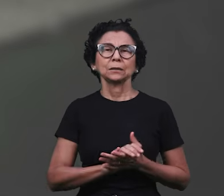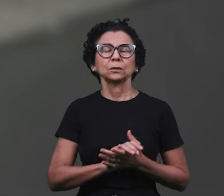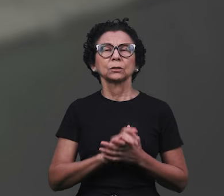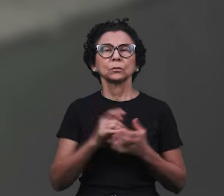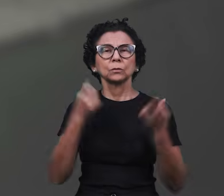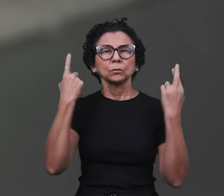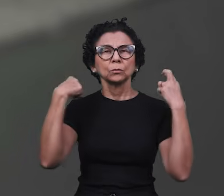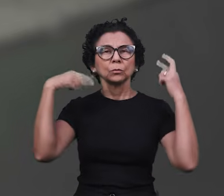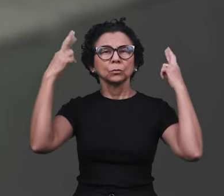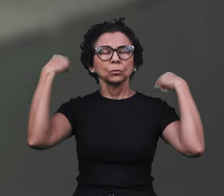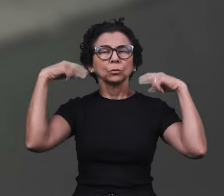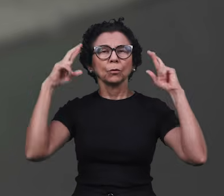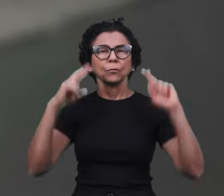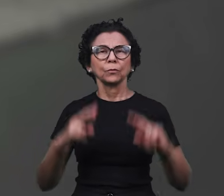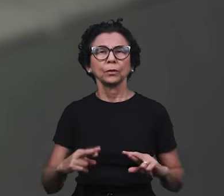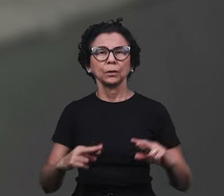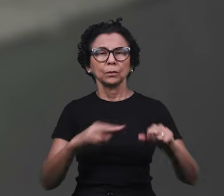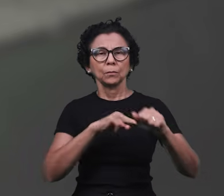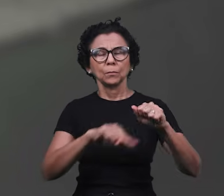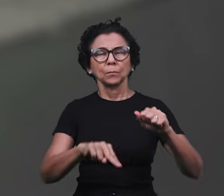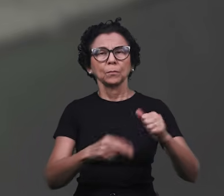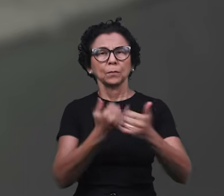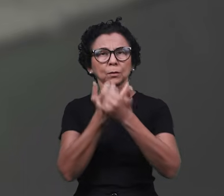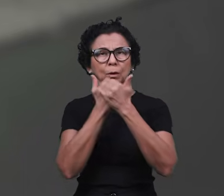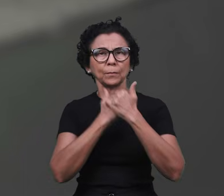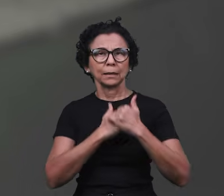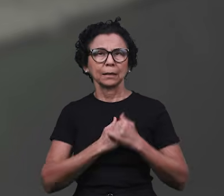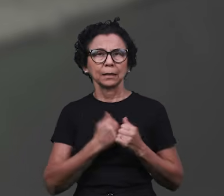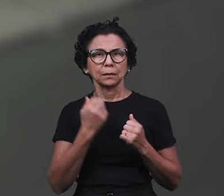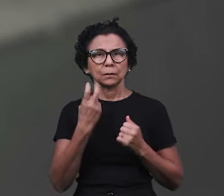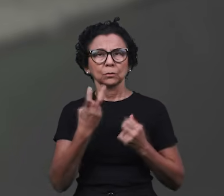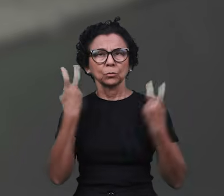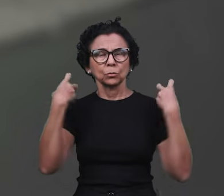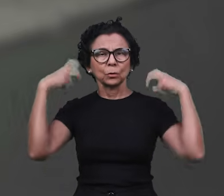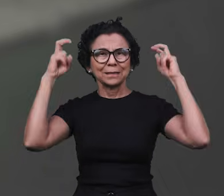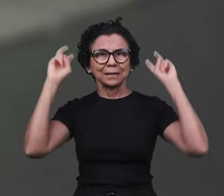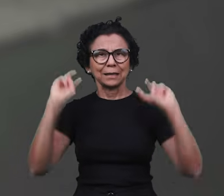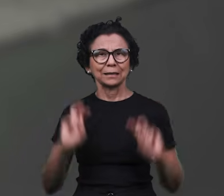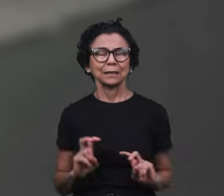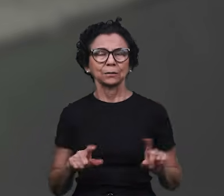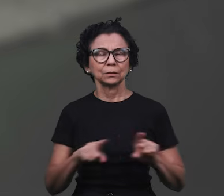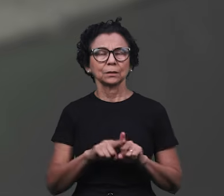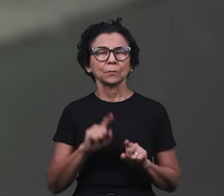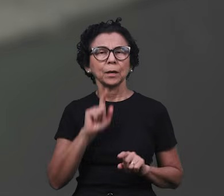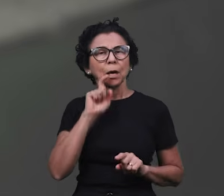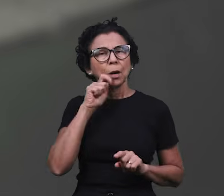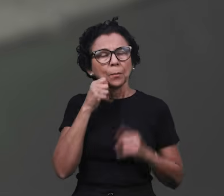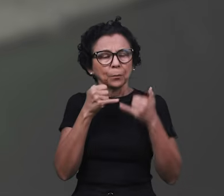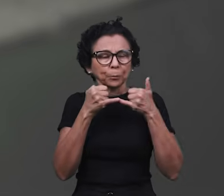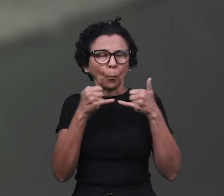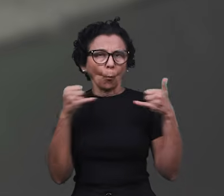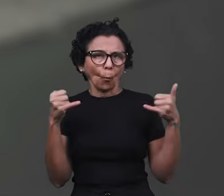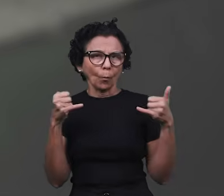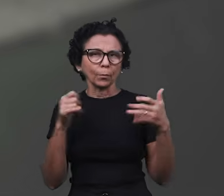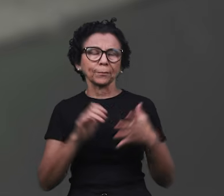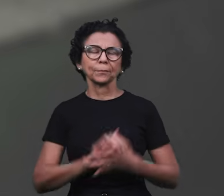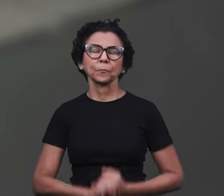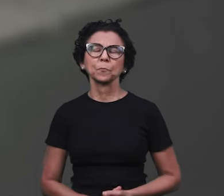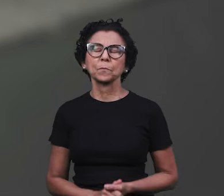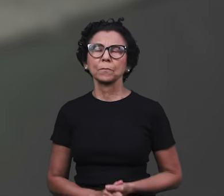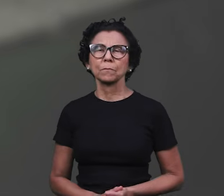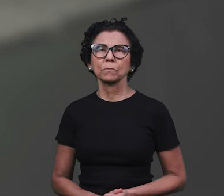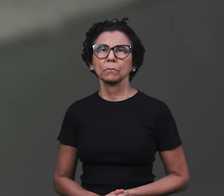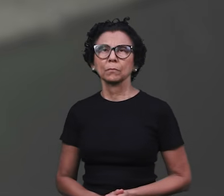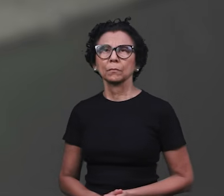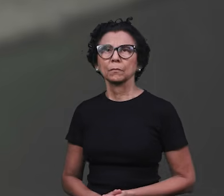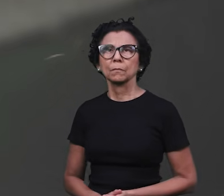da expiação do pecado, e os 2 carneiros e os cestos dos pães asmos, né? Aqui vai falando já as orientações. Pastor Diniz,